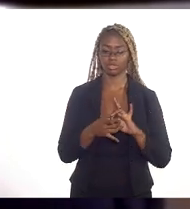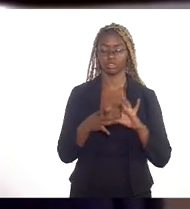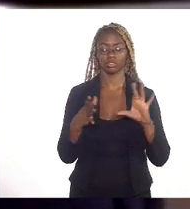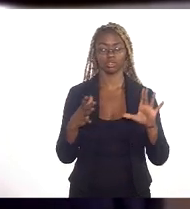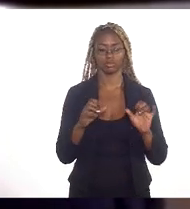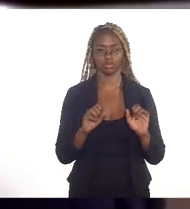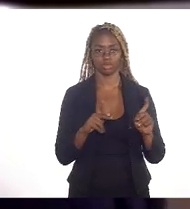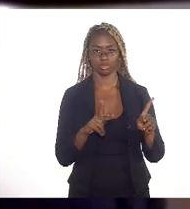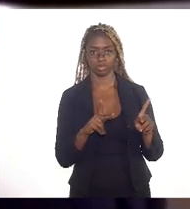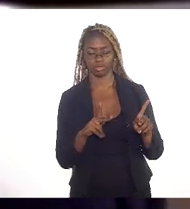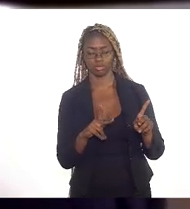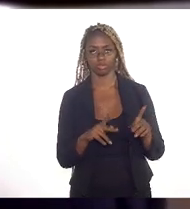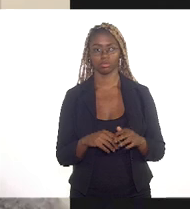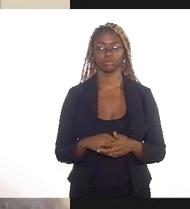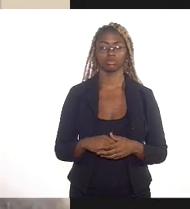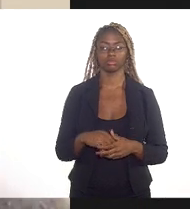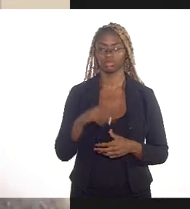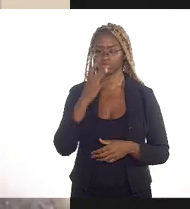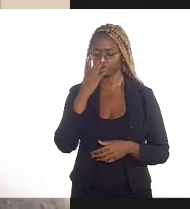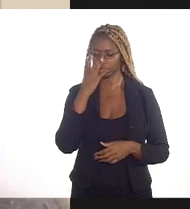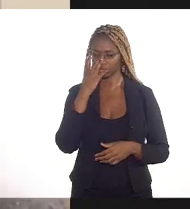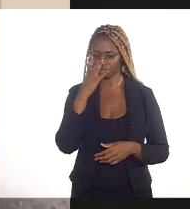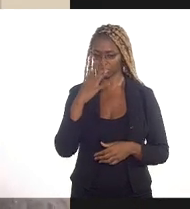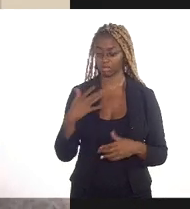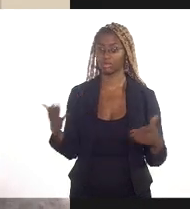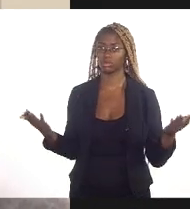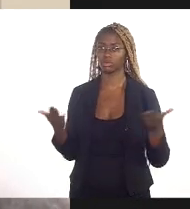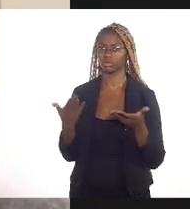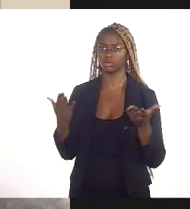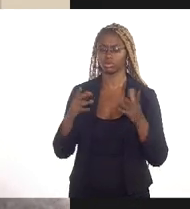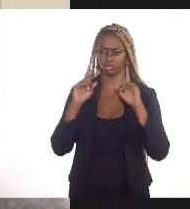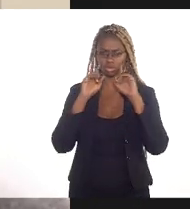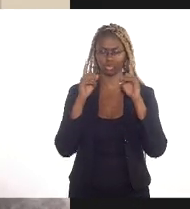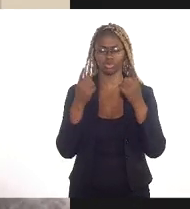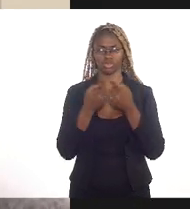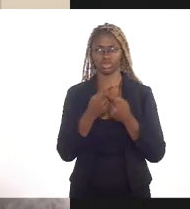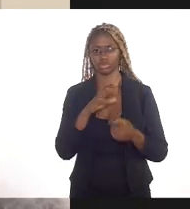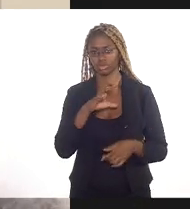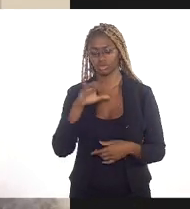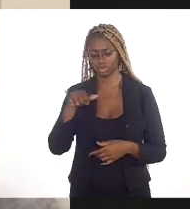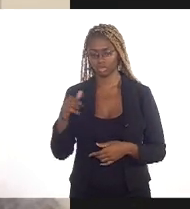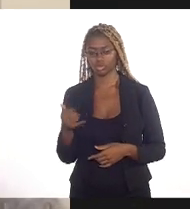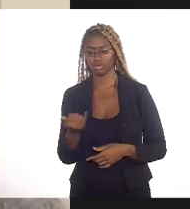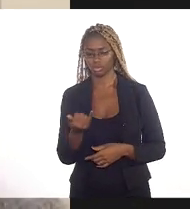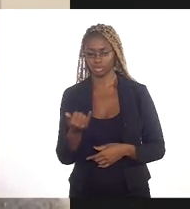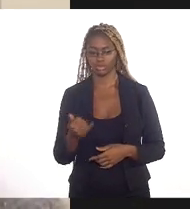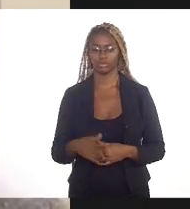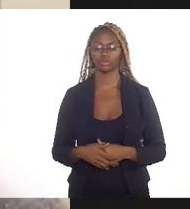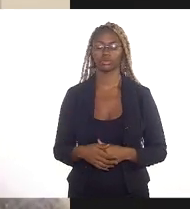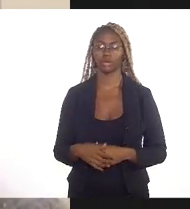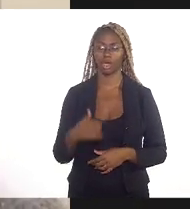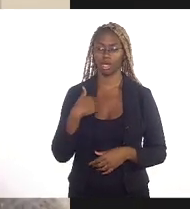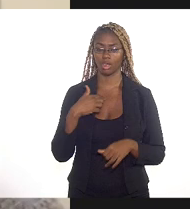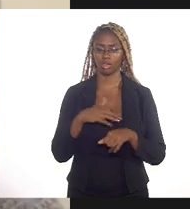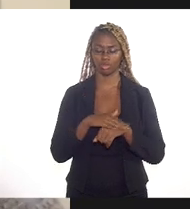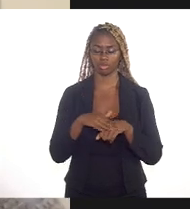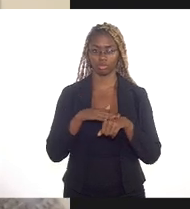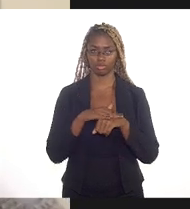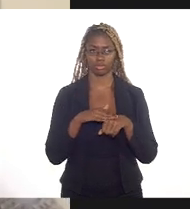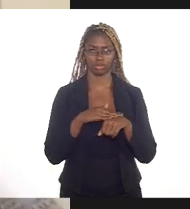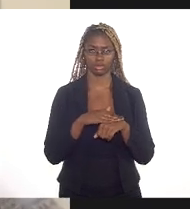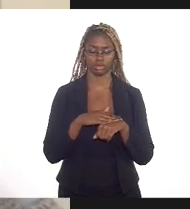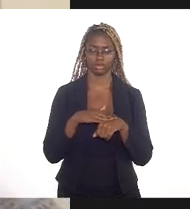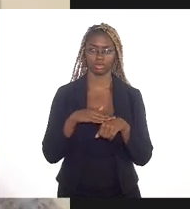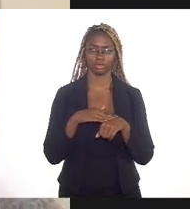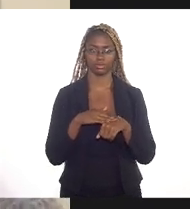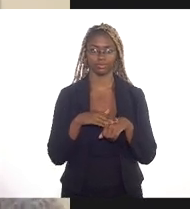Ok? Presidente, hoje, na reunião da Comissão de Constituição e Justiça, eu conversei com a deputada